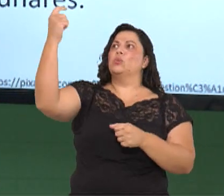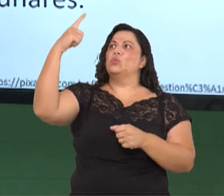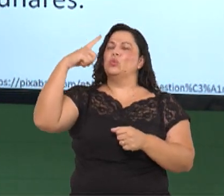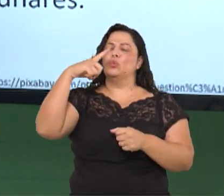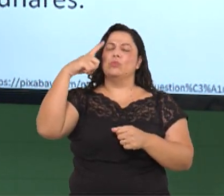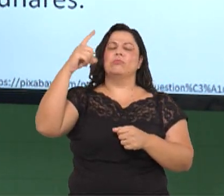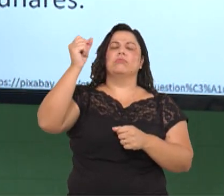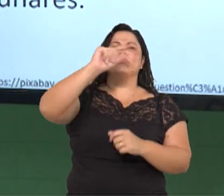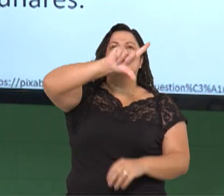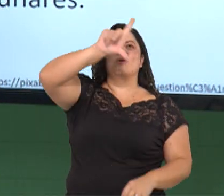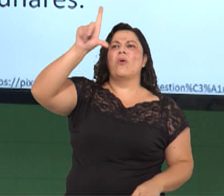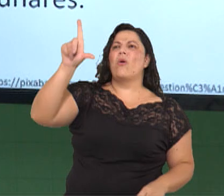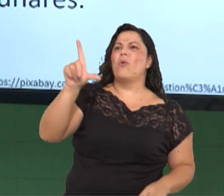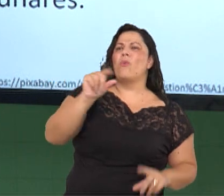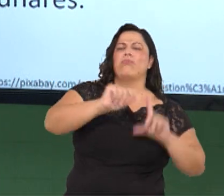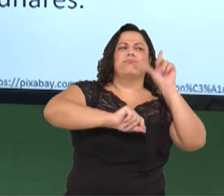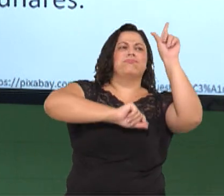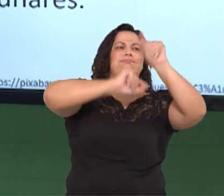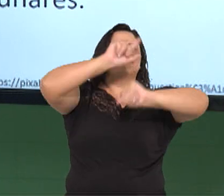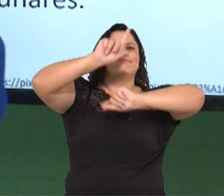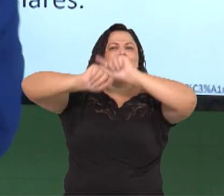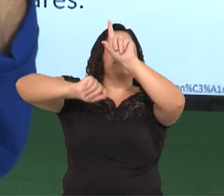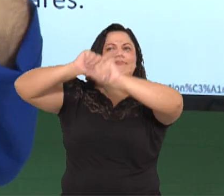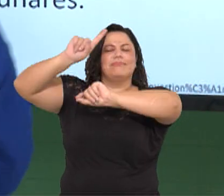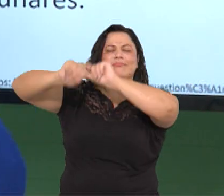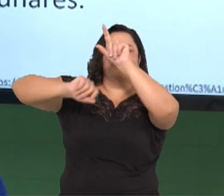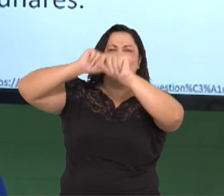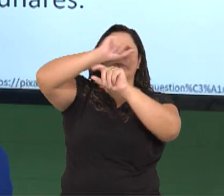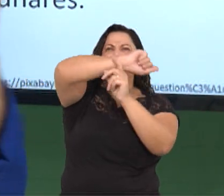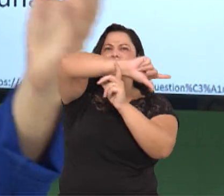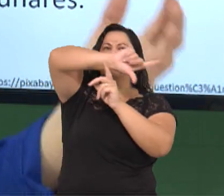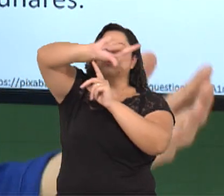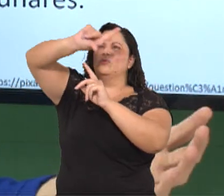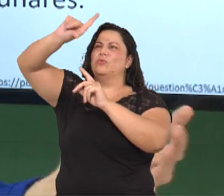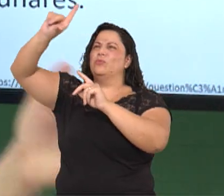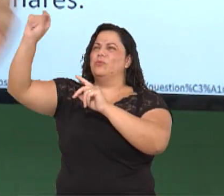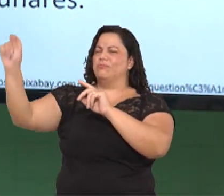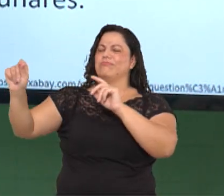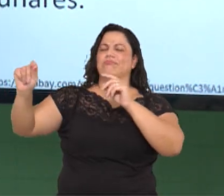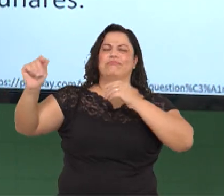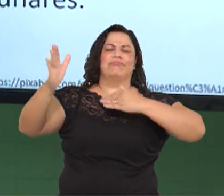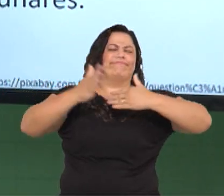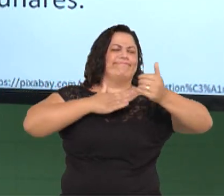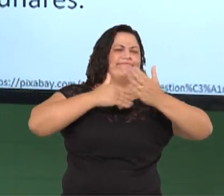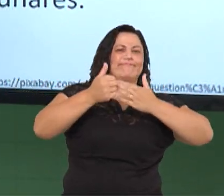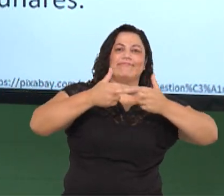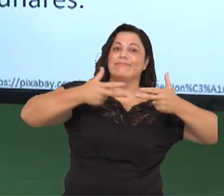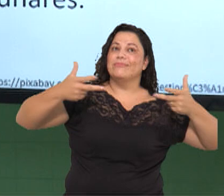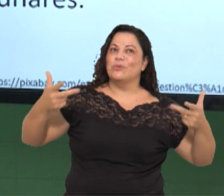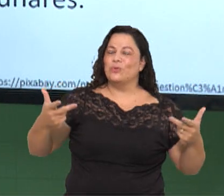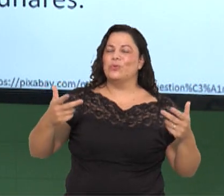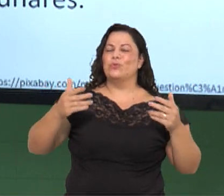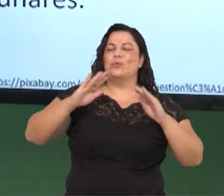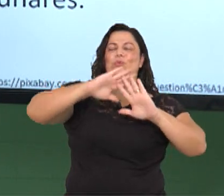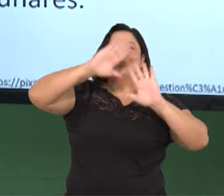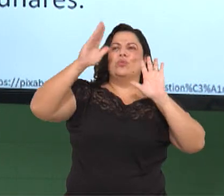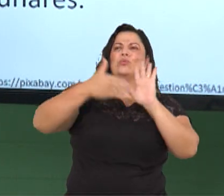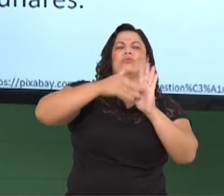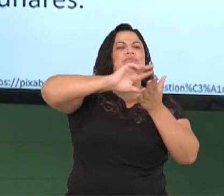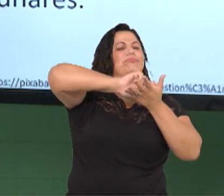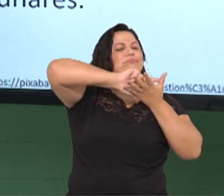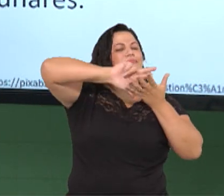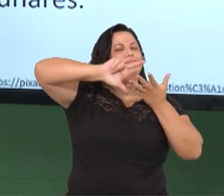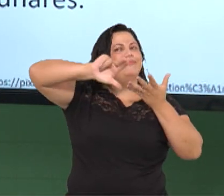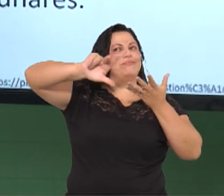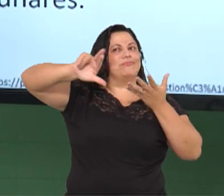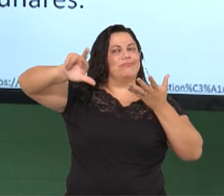da Lua, das estrelas, dos cometas, dos meteoros. Então, quando eu digo que são vários